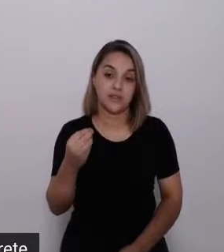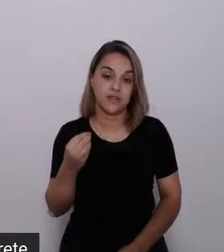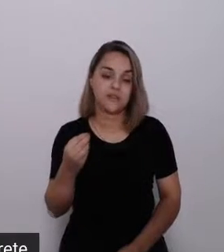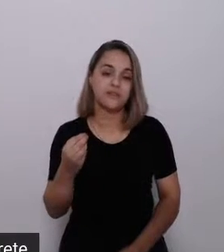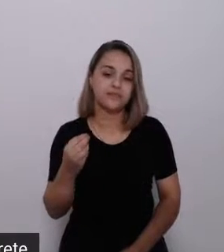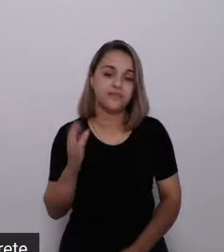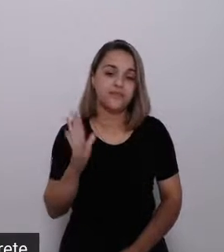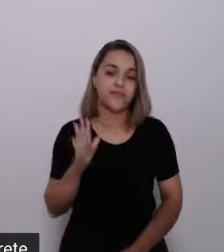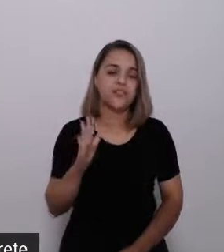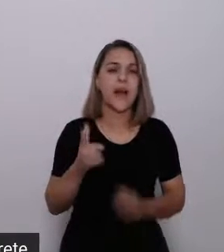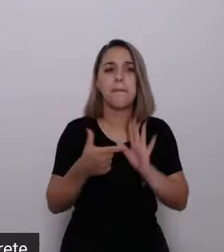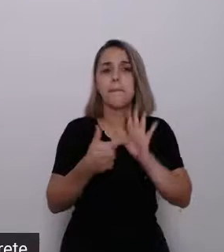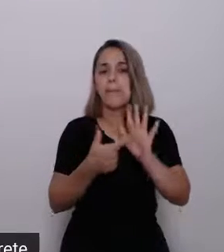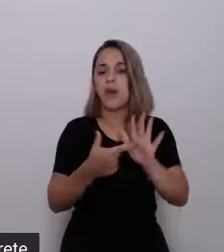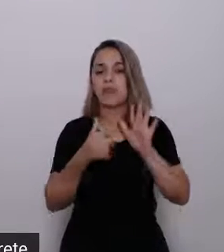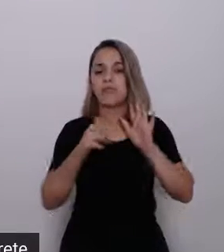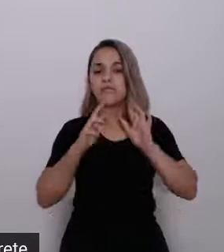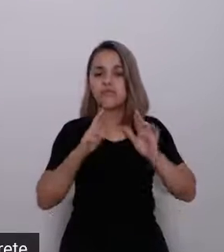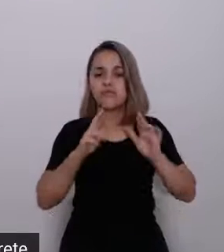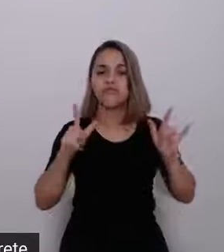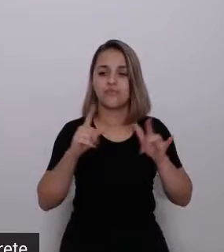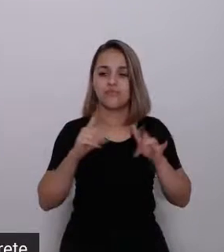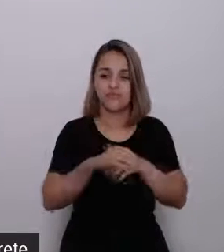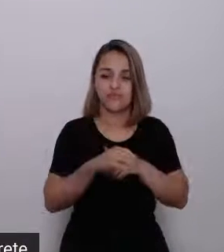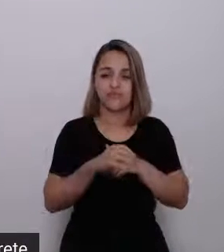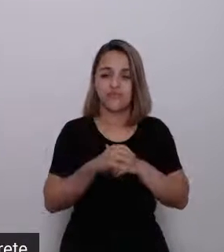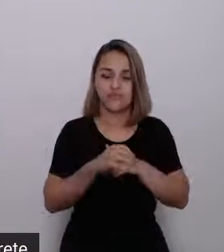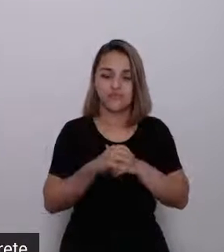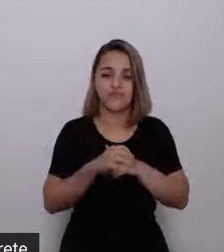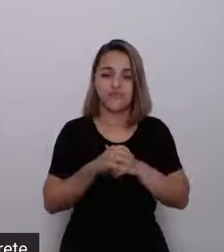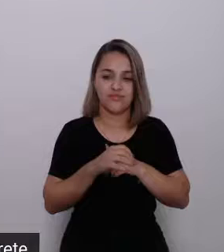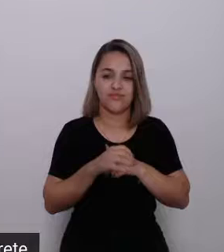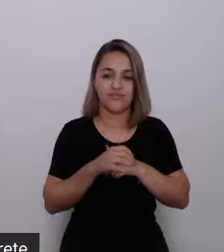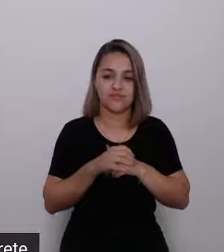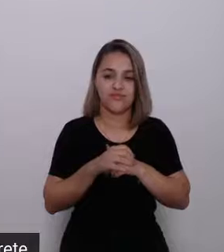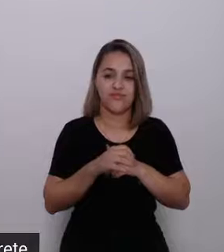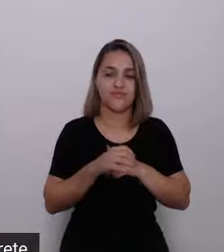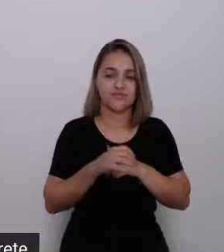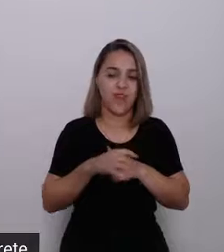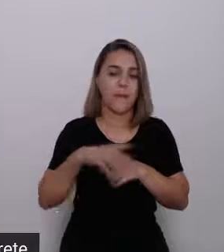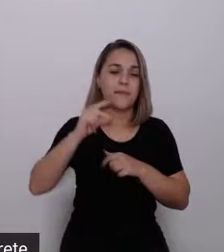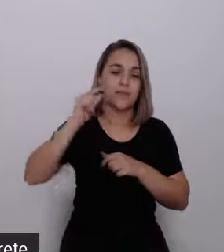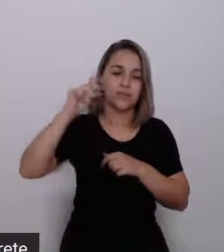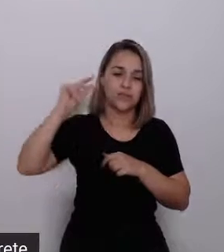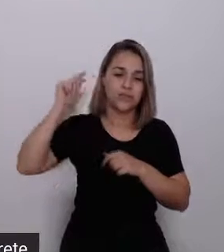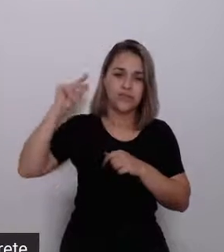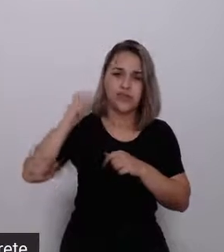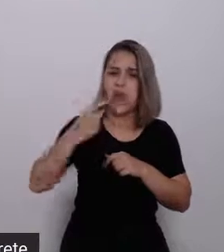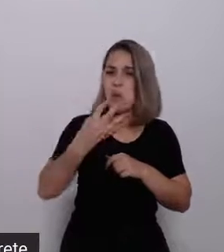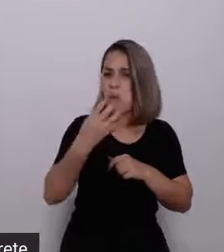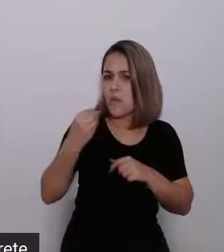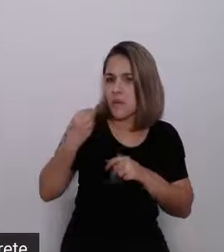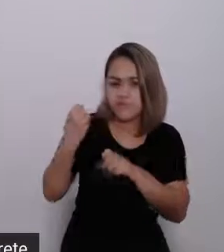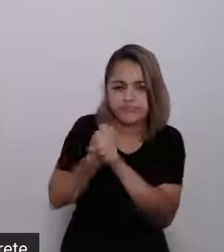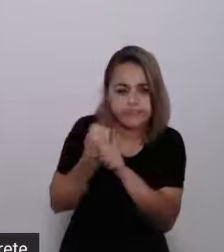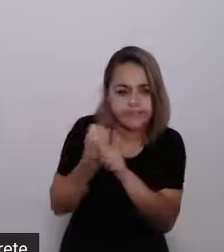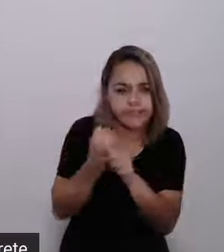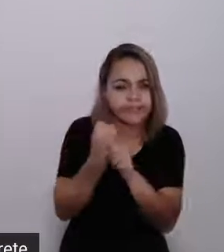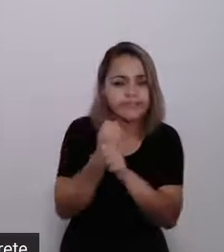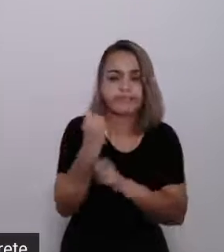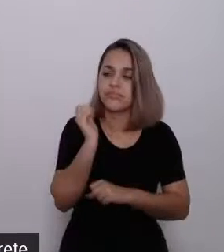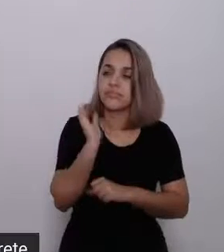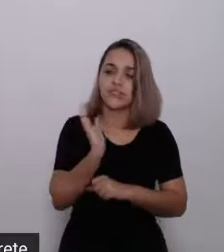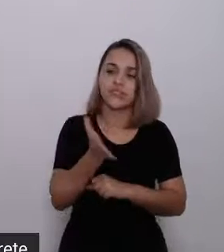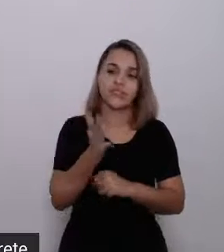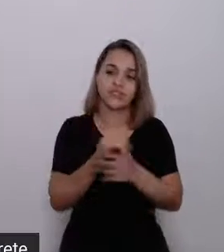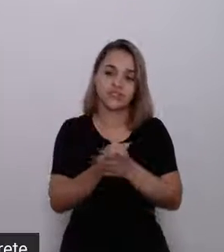contra... Porque o fotoclubismo, para eles, era aquele pictorialismo que era muito... Tinha 40 anos. Imagina só, tinha 40